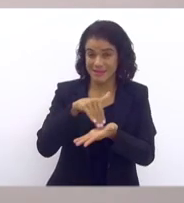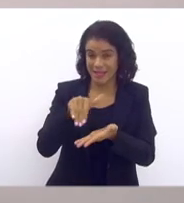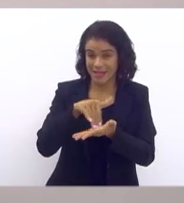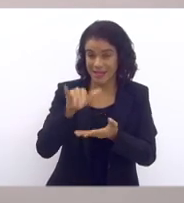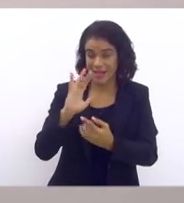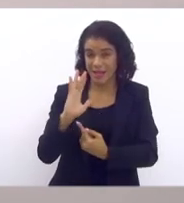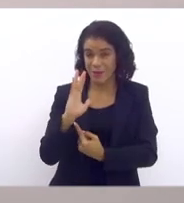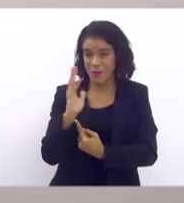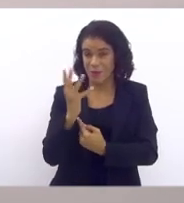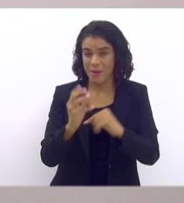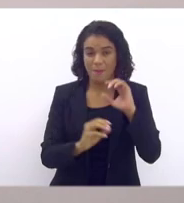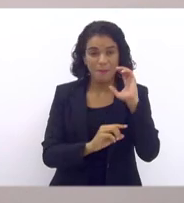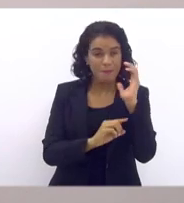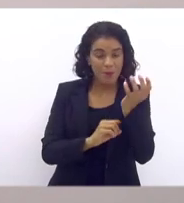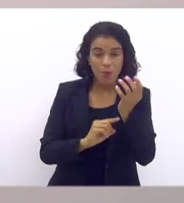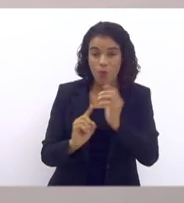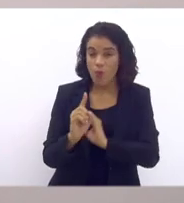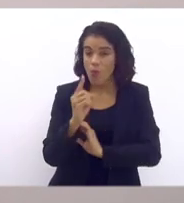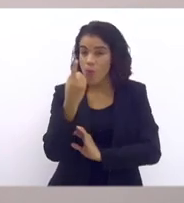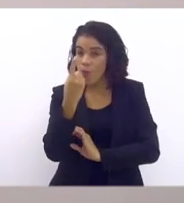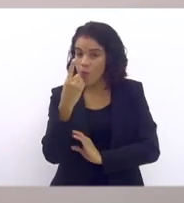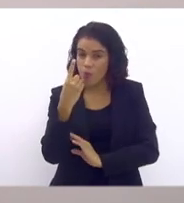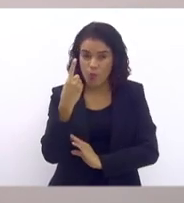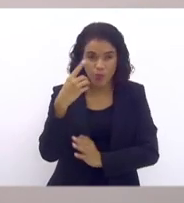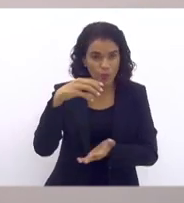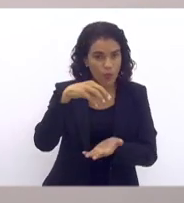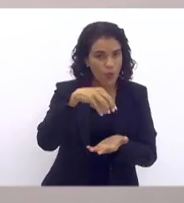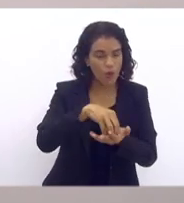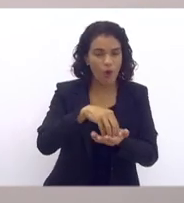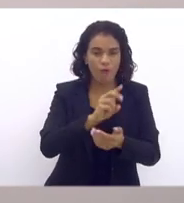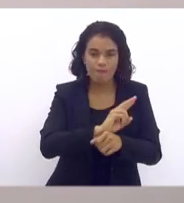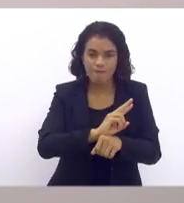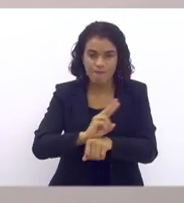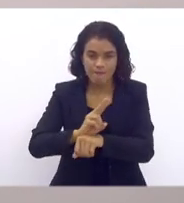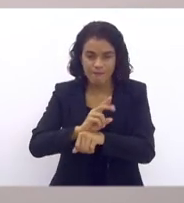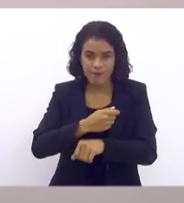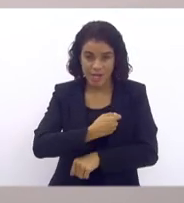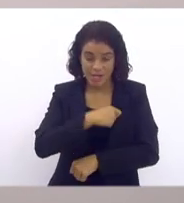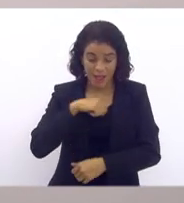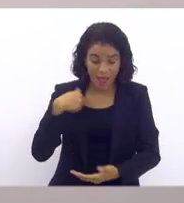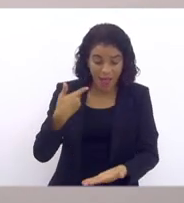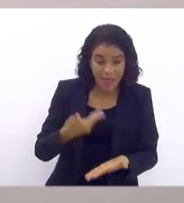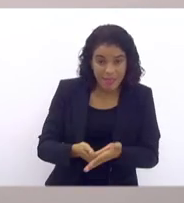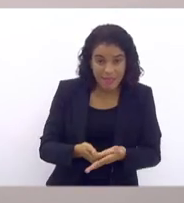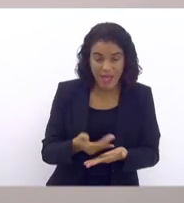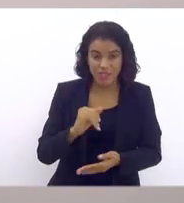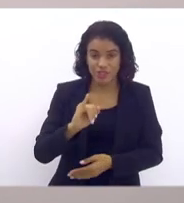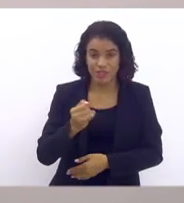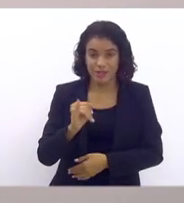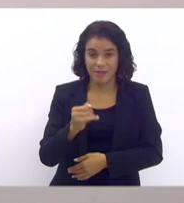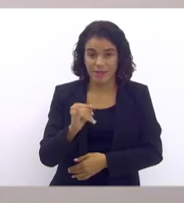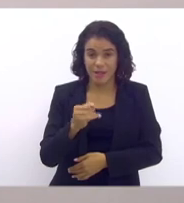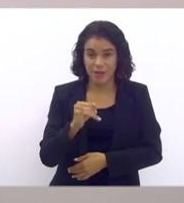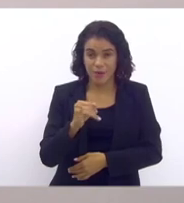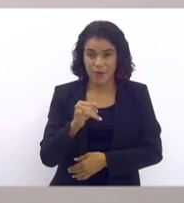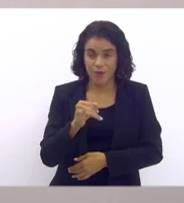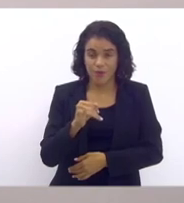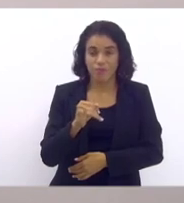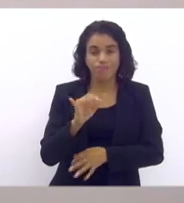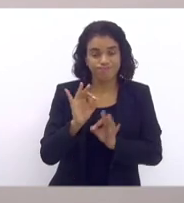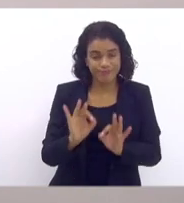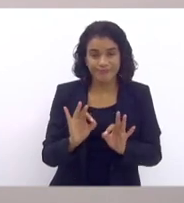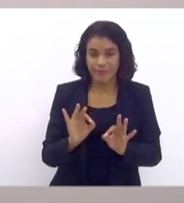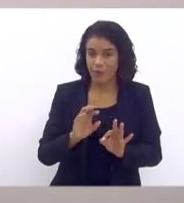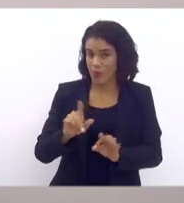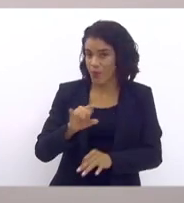único órgão que verdadeiramente fiscalizava até início do desse ano a Baí de Guanabara de verdade não